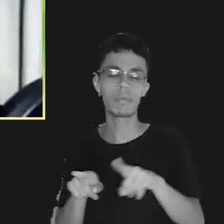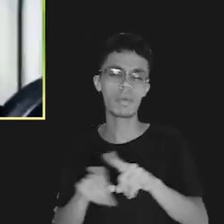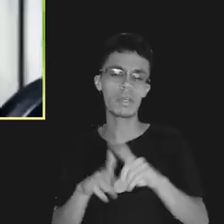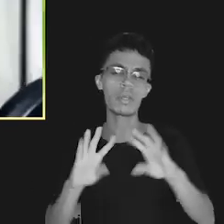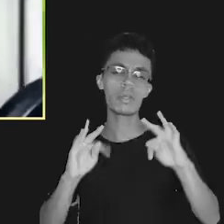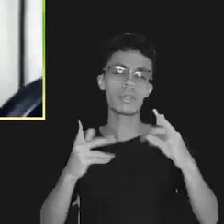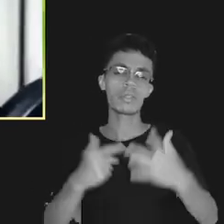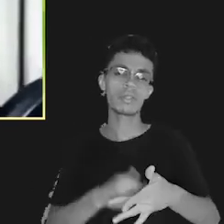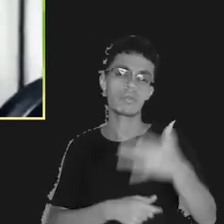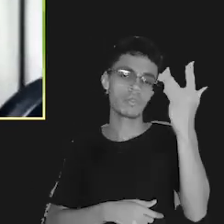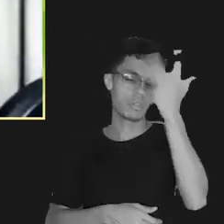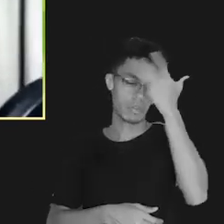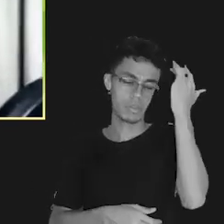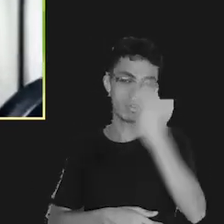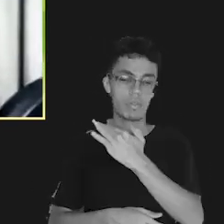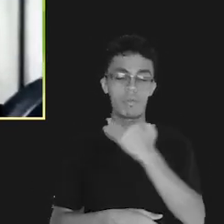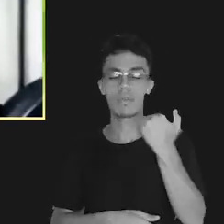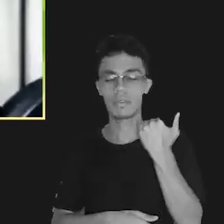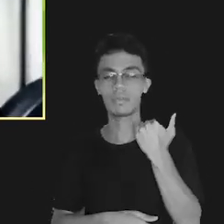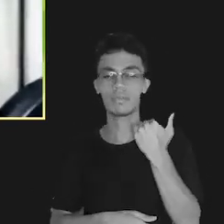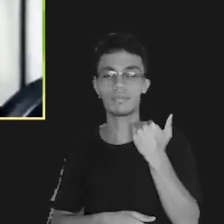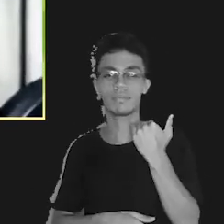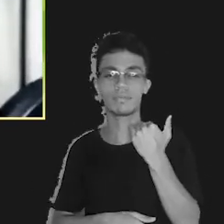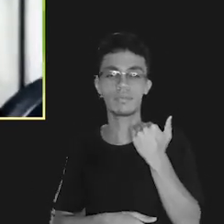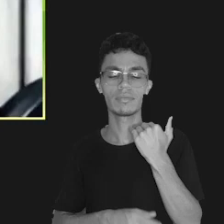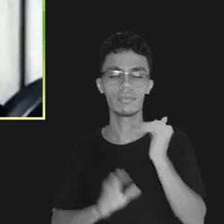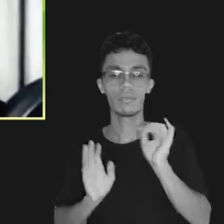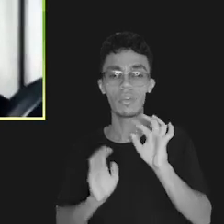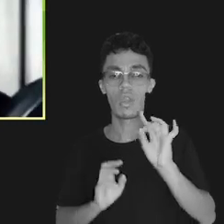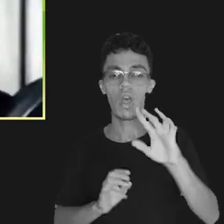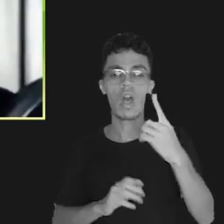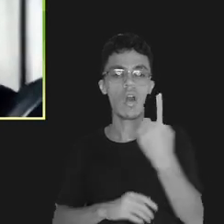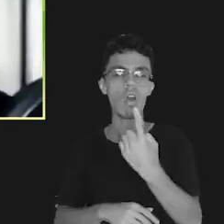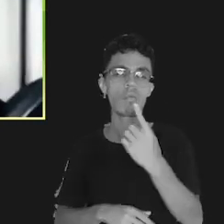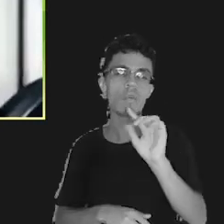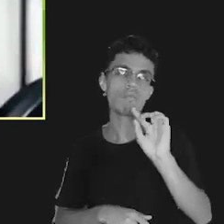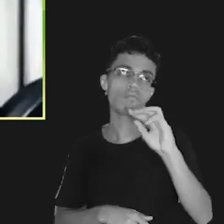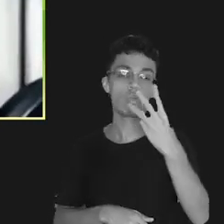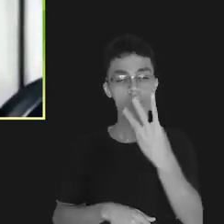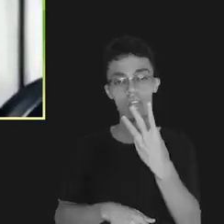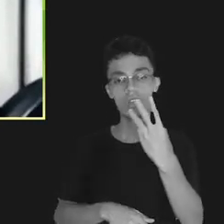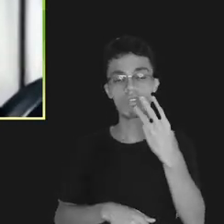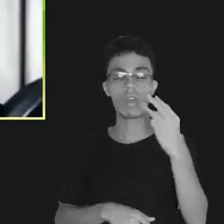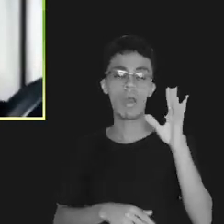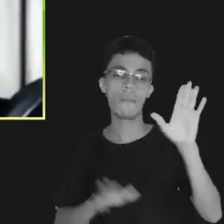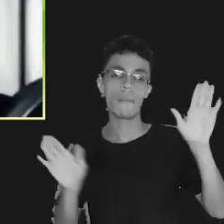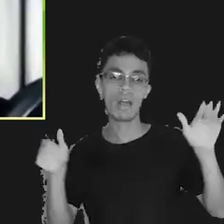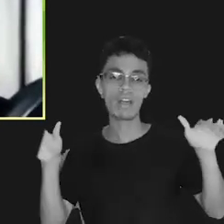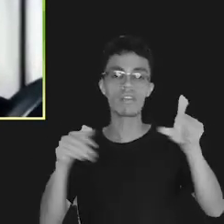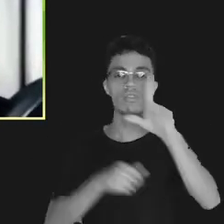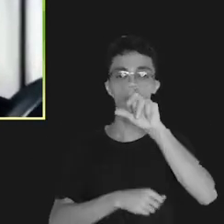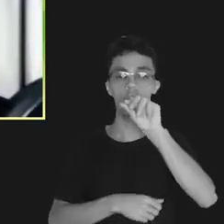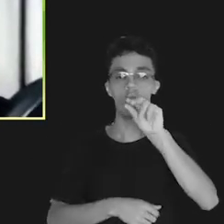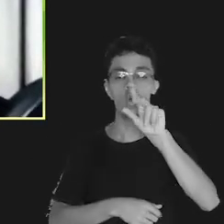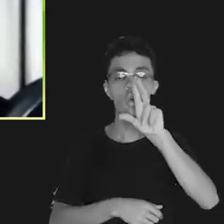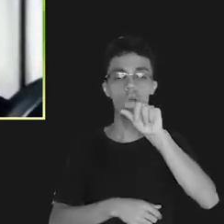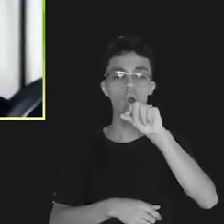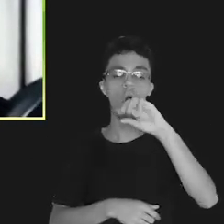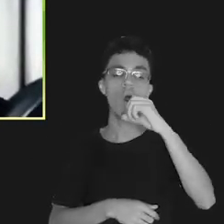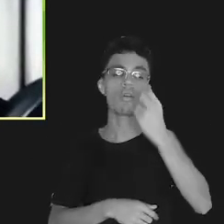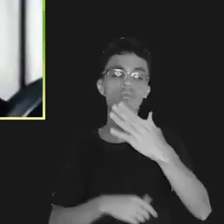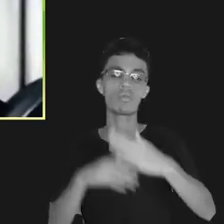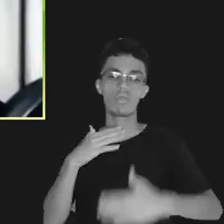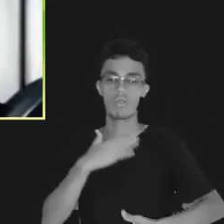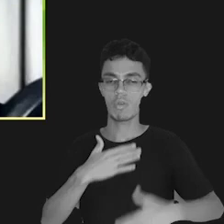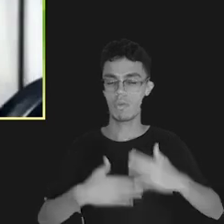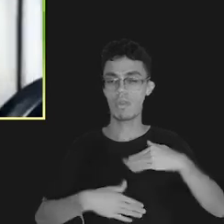morrer, definitivo ou não, seja uma vez, seja 3, seja pássaro ou indivíduo, deve comprar